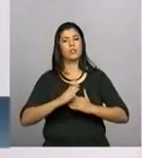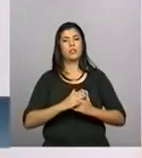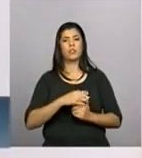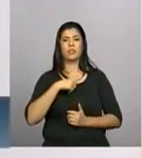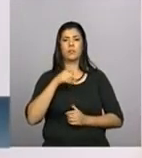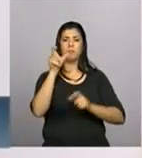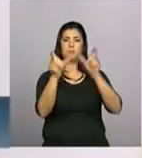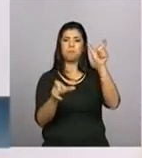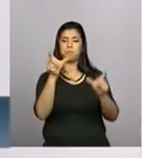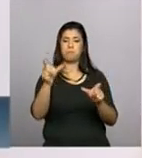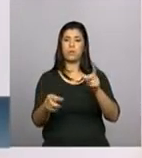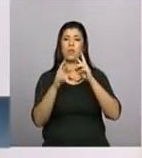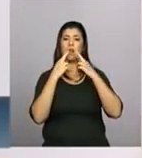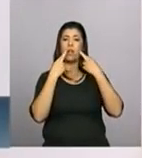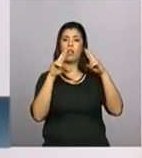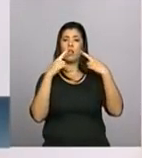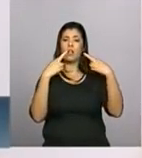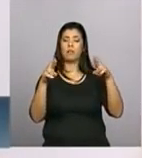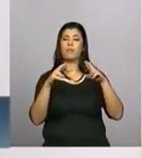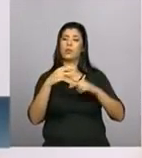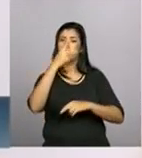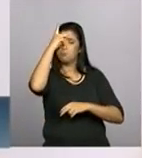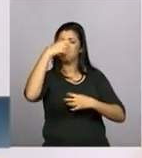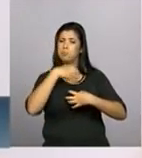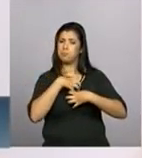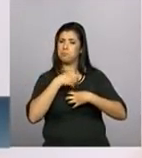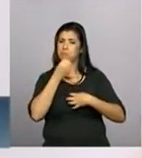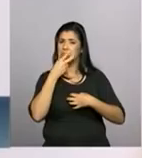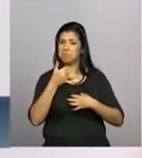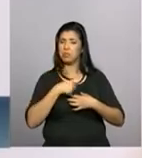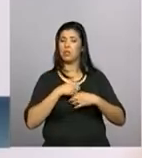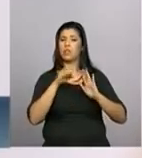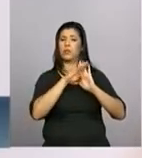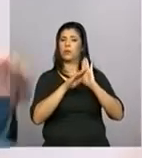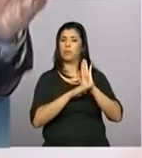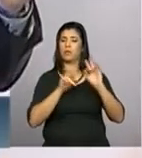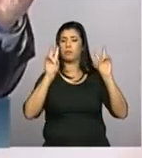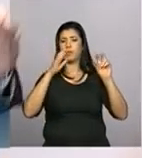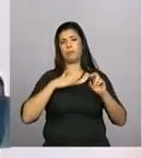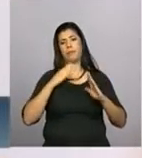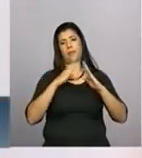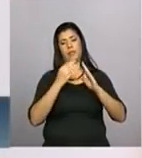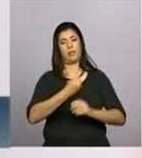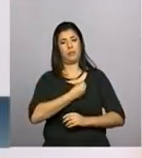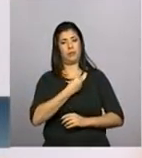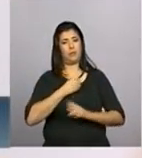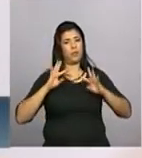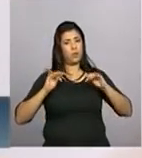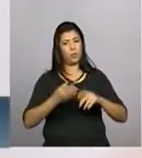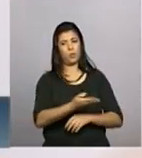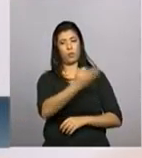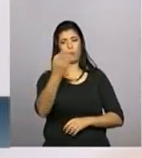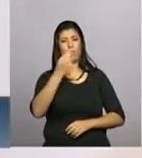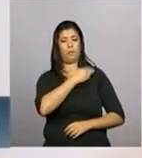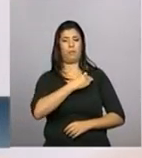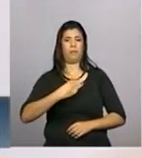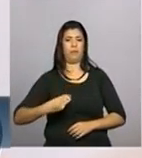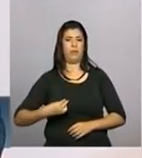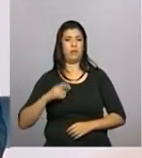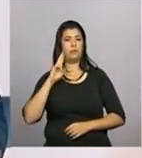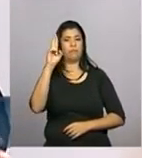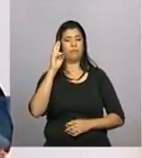e de resposta sobre o programa Minha Casa, Minha Vida. Muito obrigado pelo apoio a todos os ministros aqui presentes e